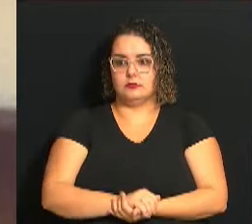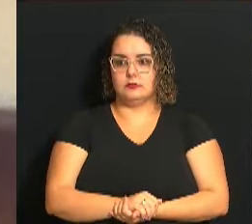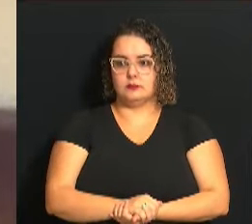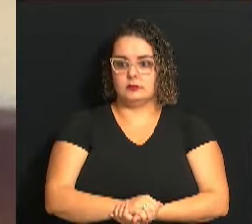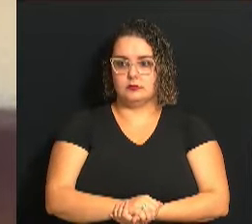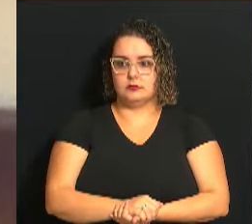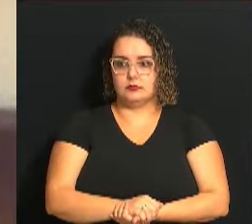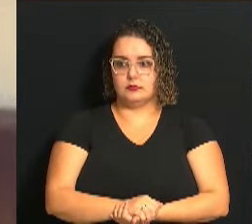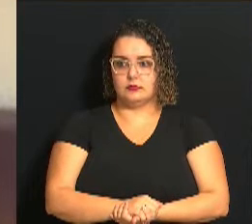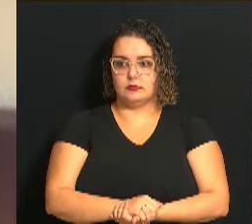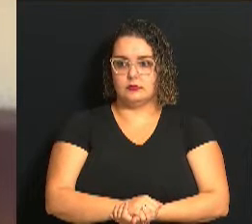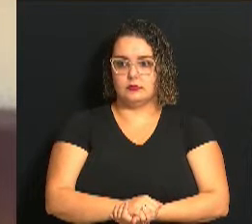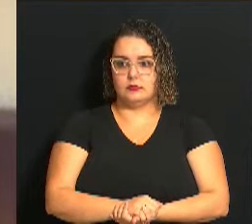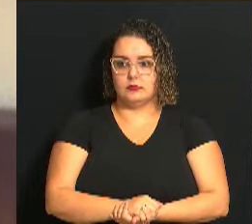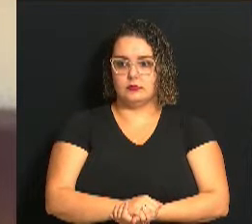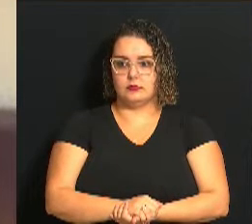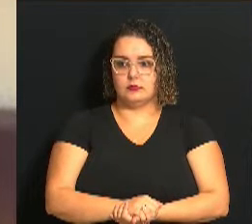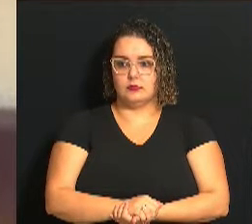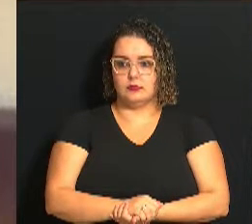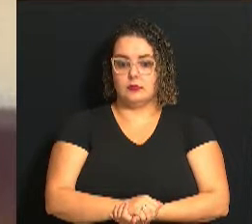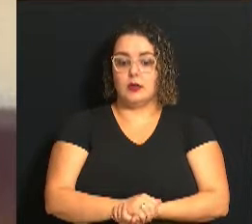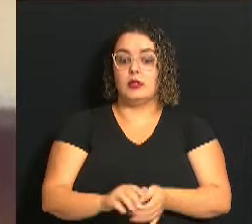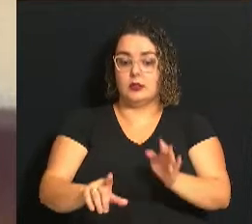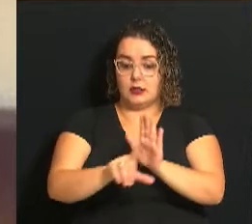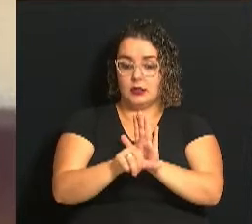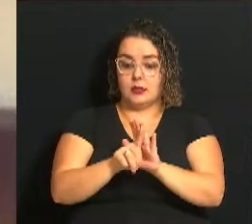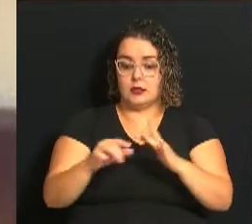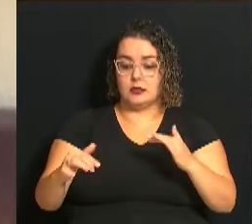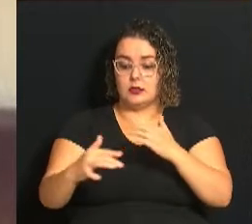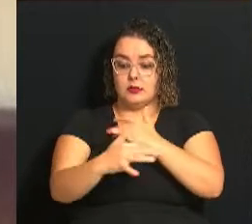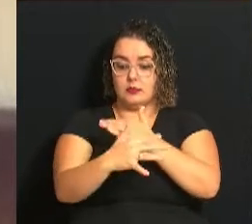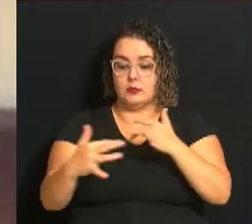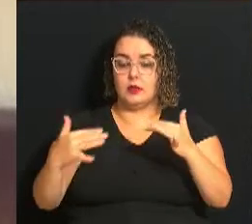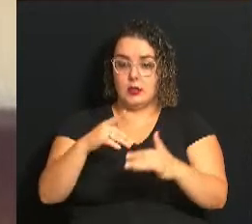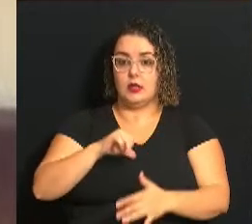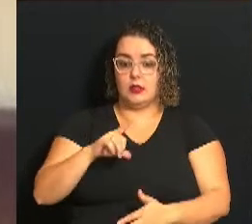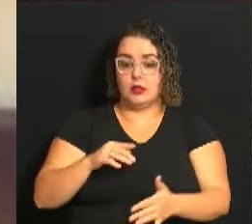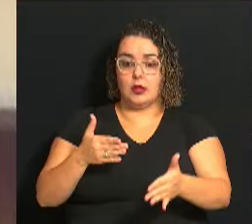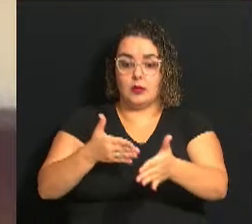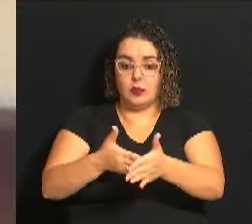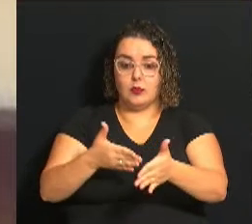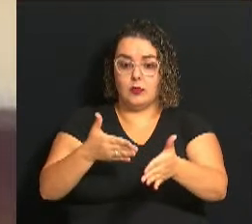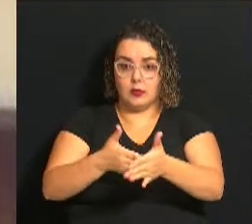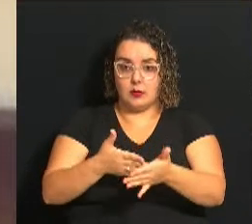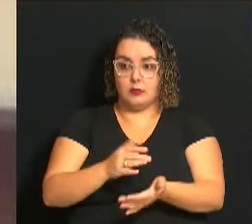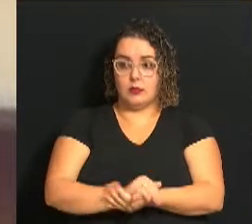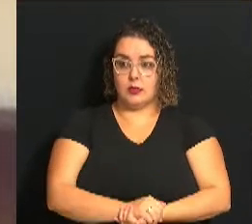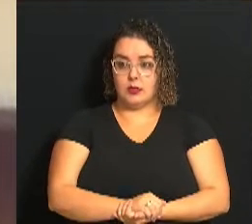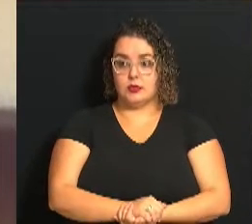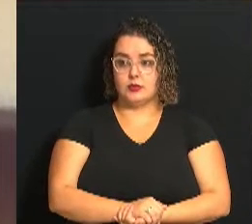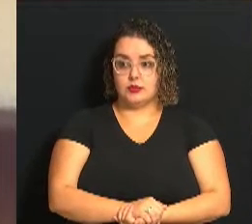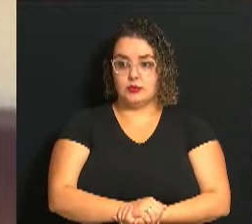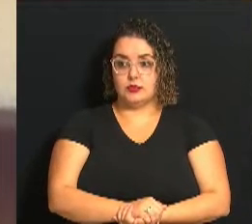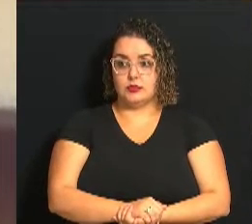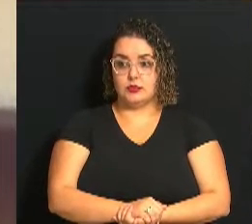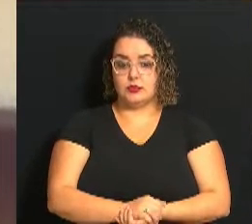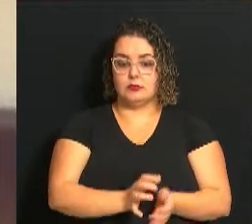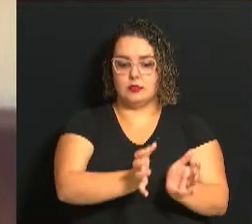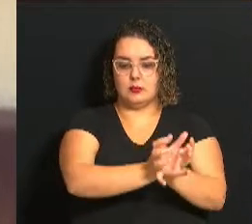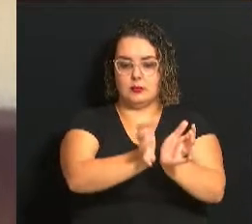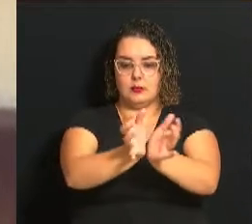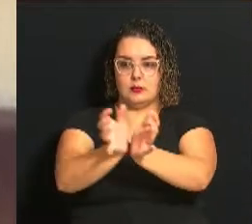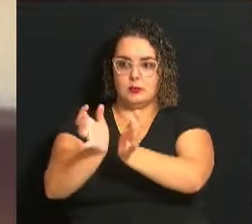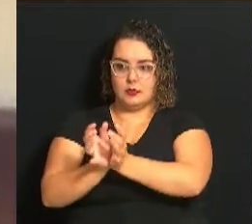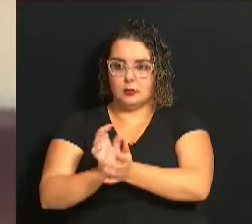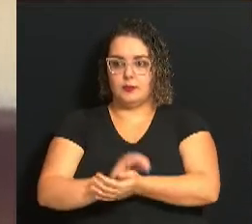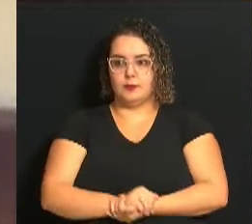às questões da legislação urbanística, existe esse limite no restante do território de que as categorias que o vereador citou,